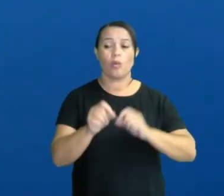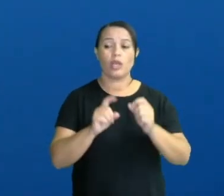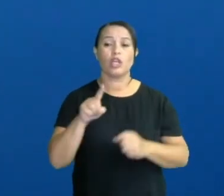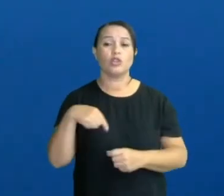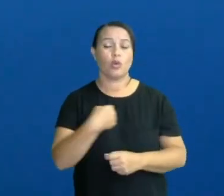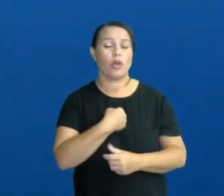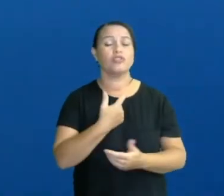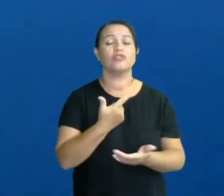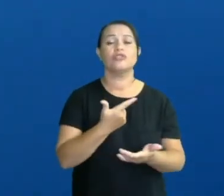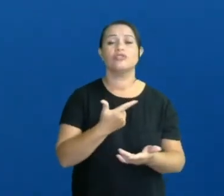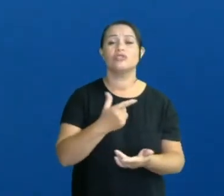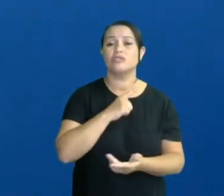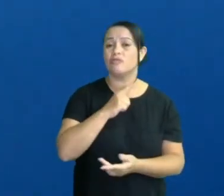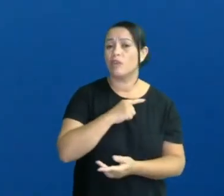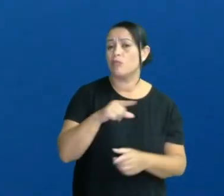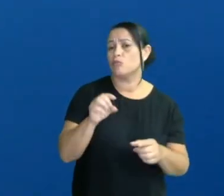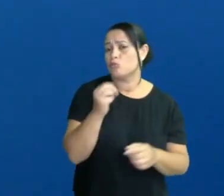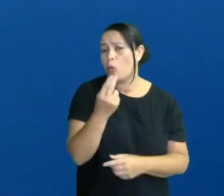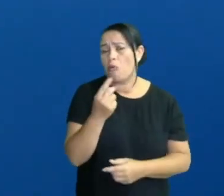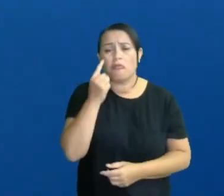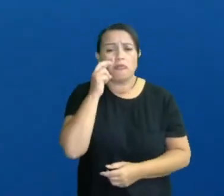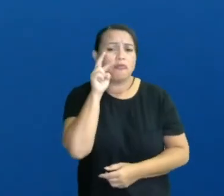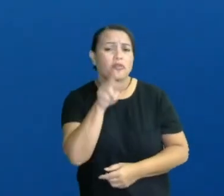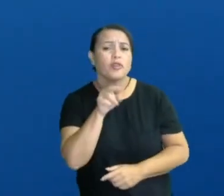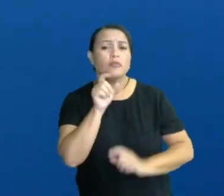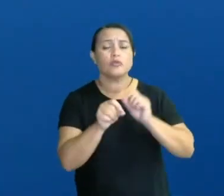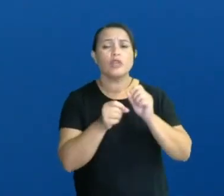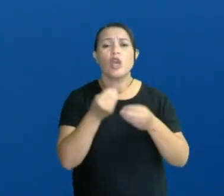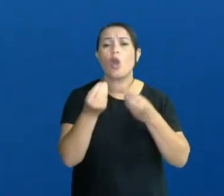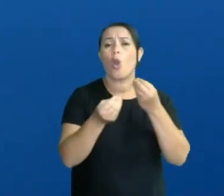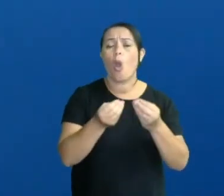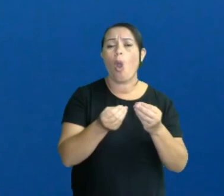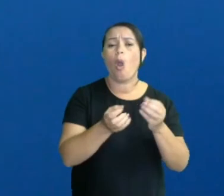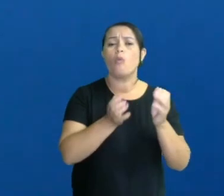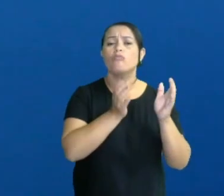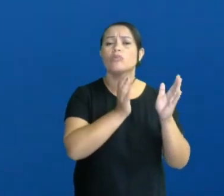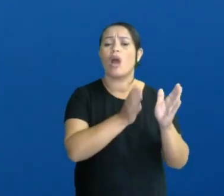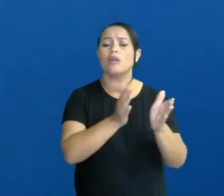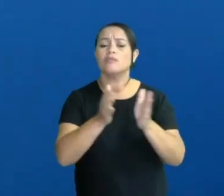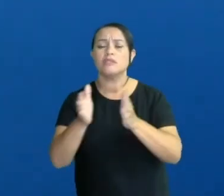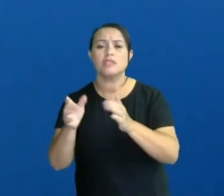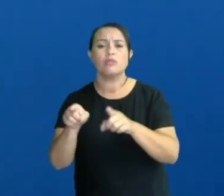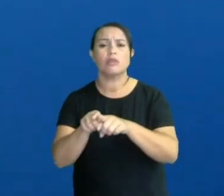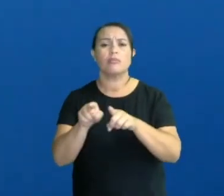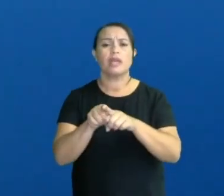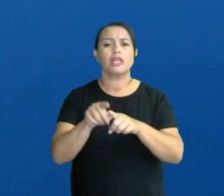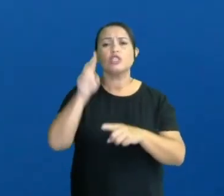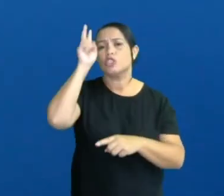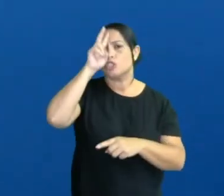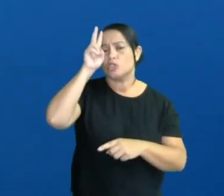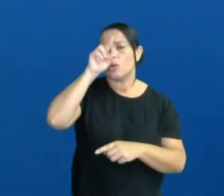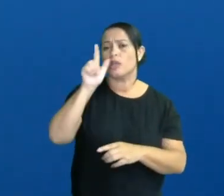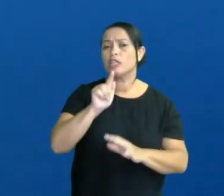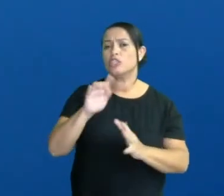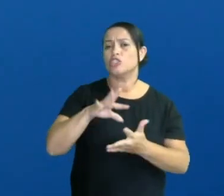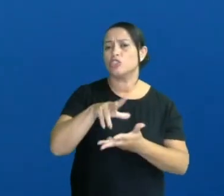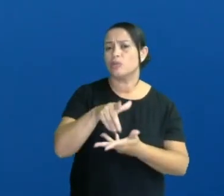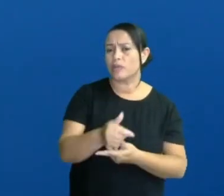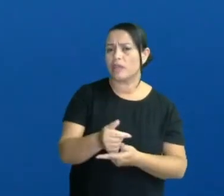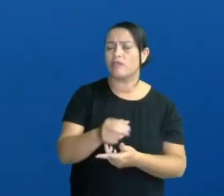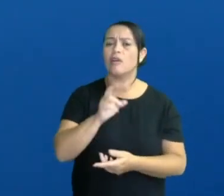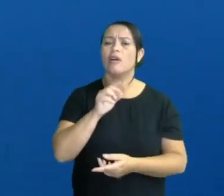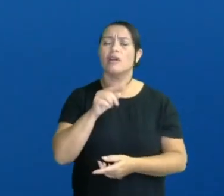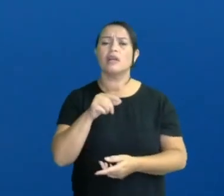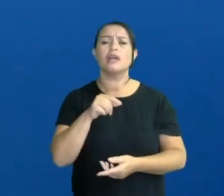nós vimos como essa divisão histórica e geográfica foi resultante